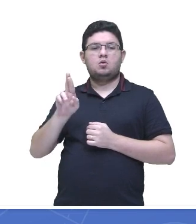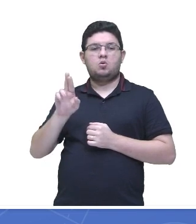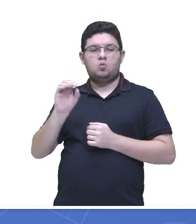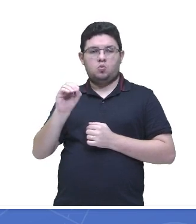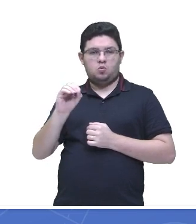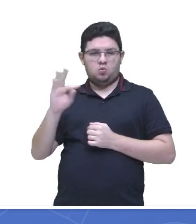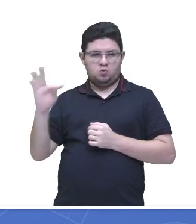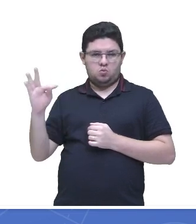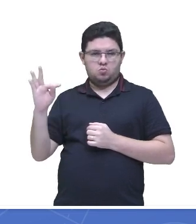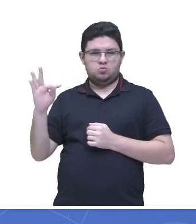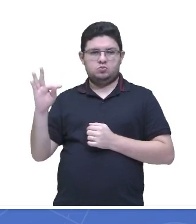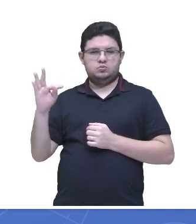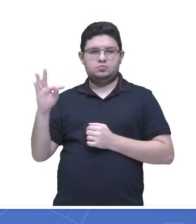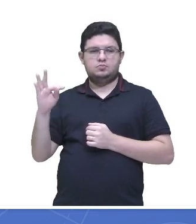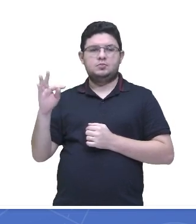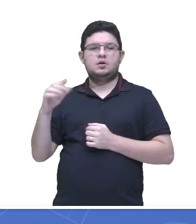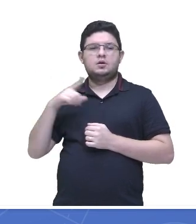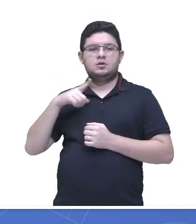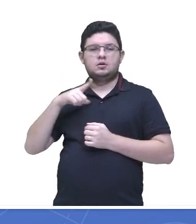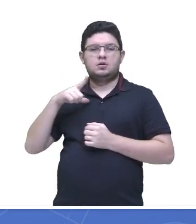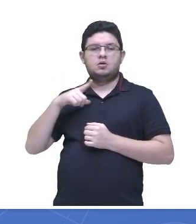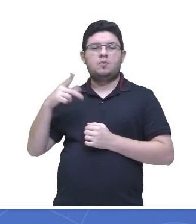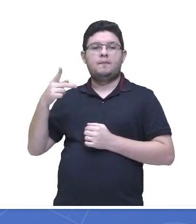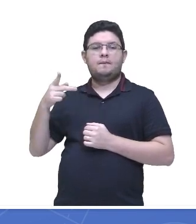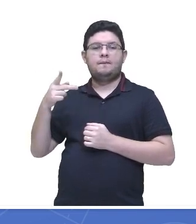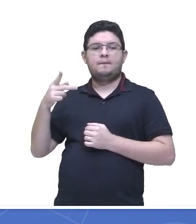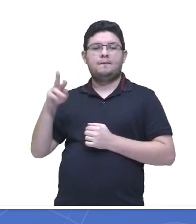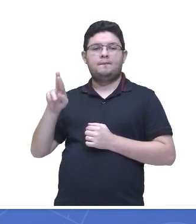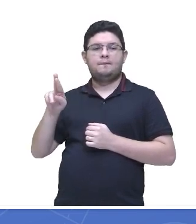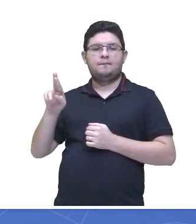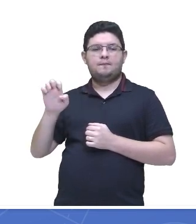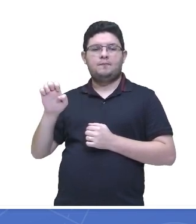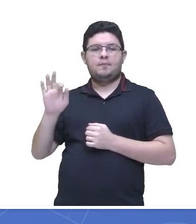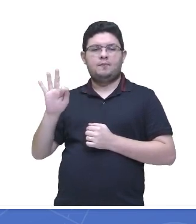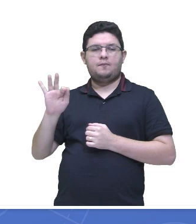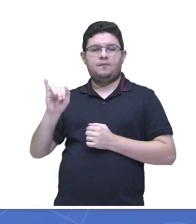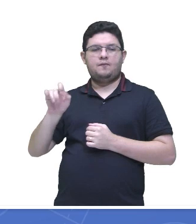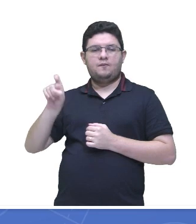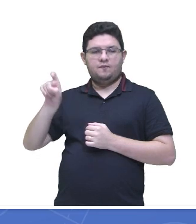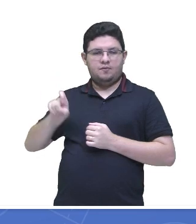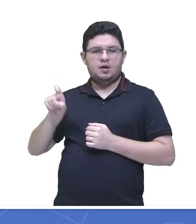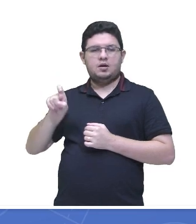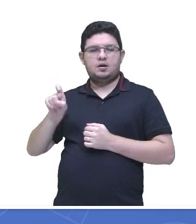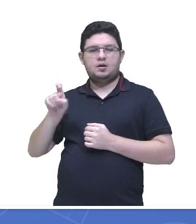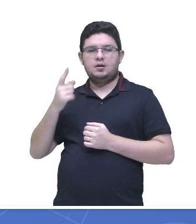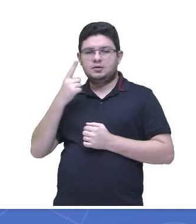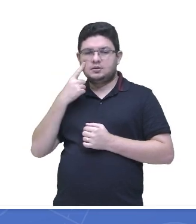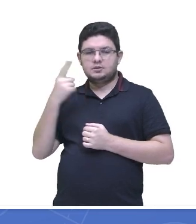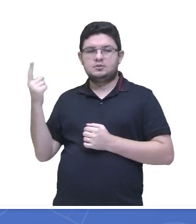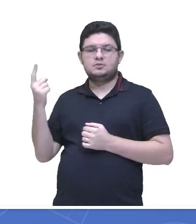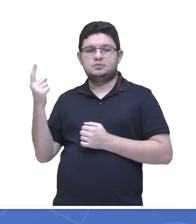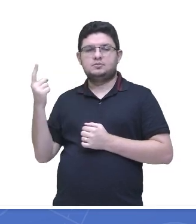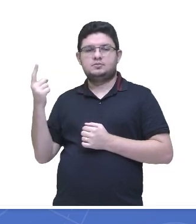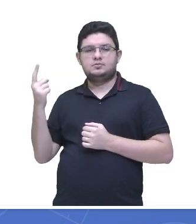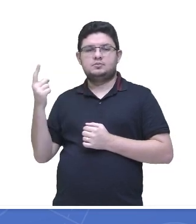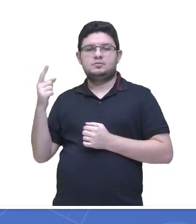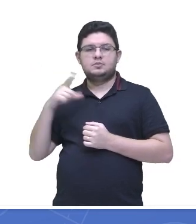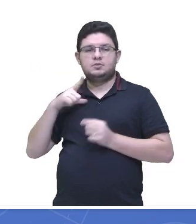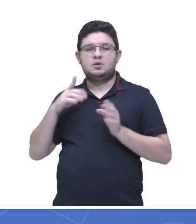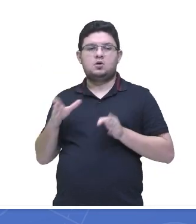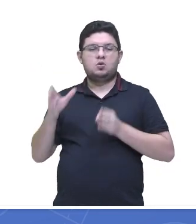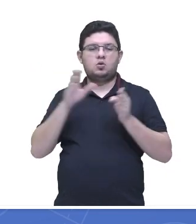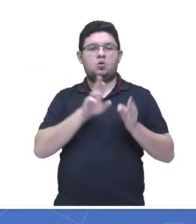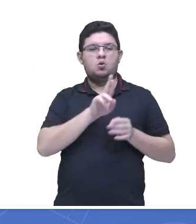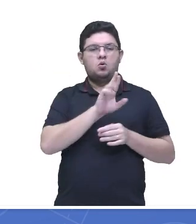root. Então, prefix é o prefixo, que eu vou já comentar bastante sobre ele com vocês. Depois eu tenho uma